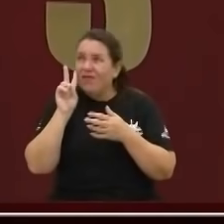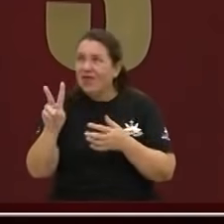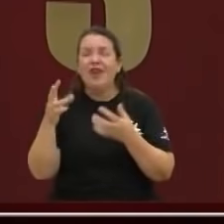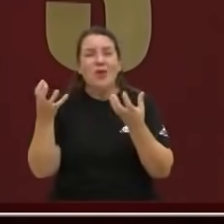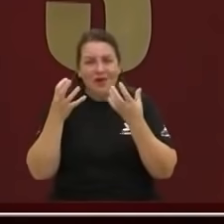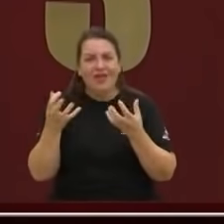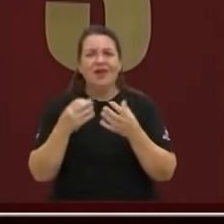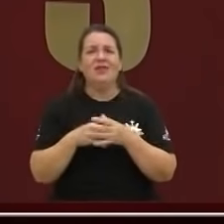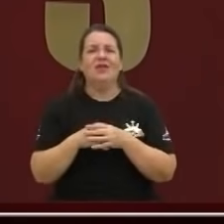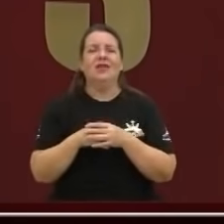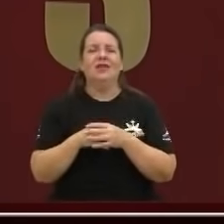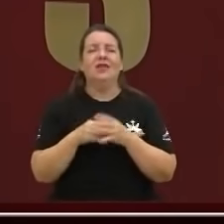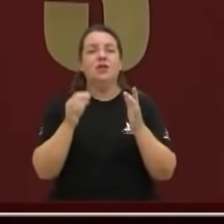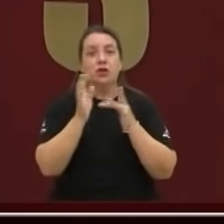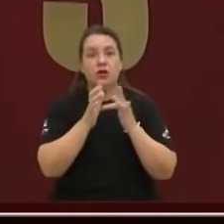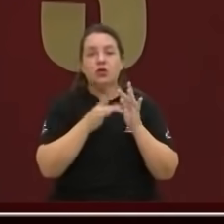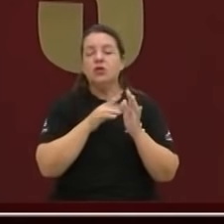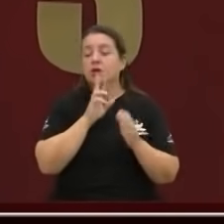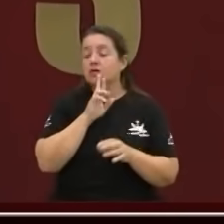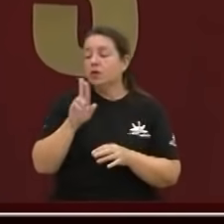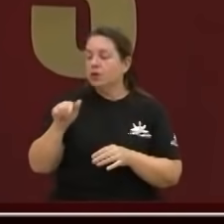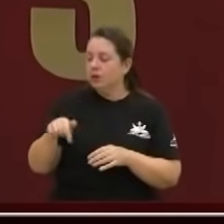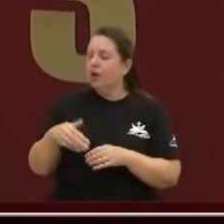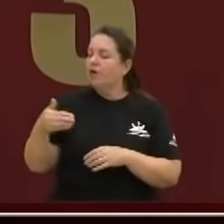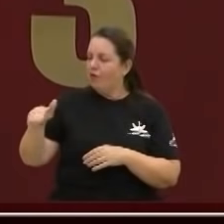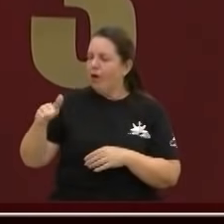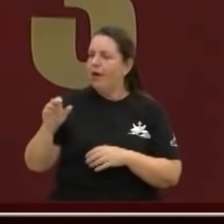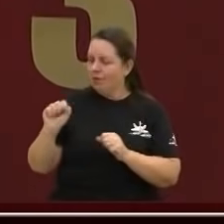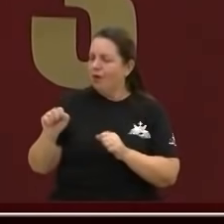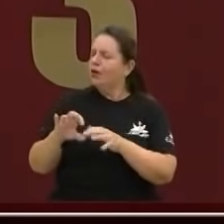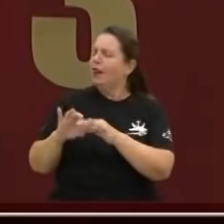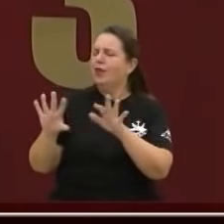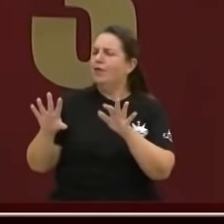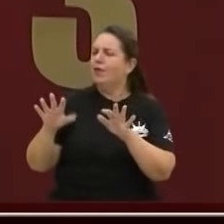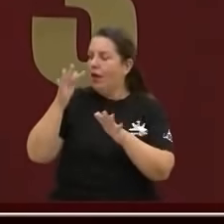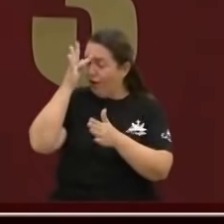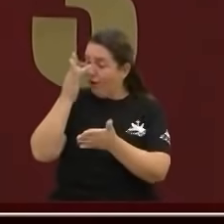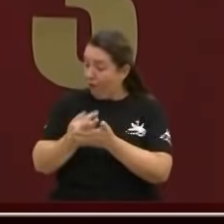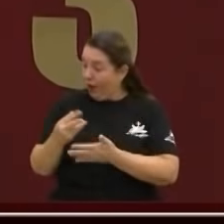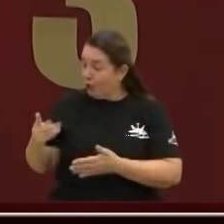Jesus disse: vai, tua fé te curou.